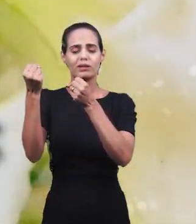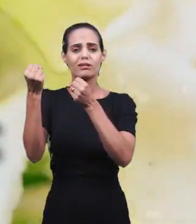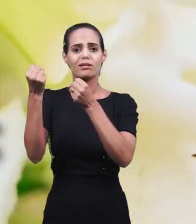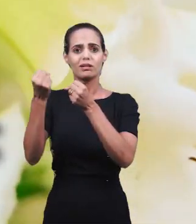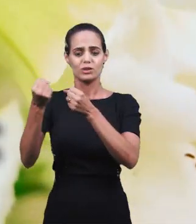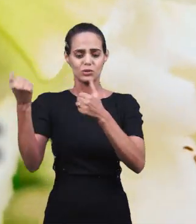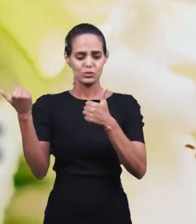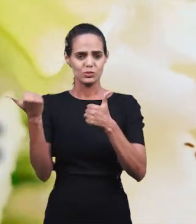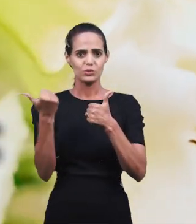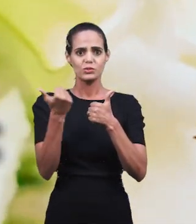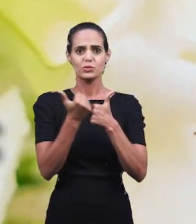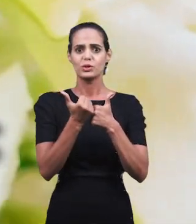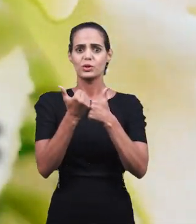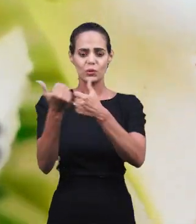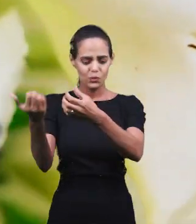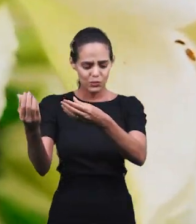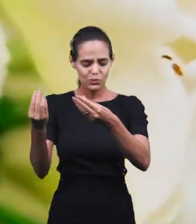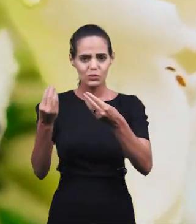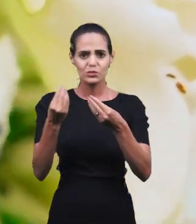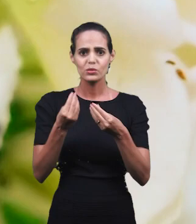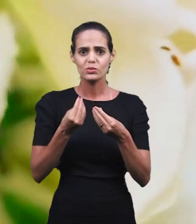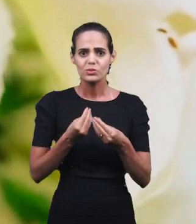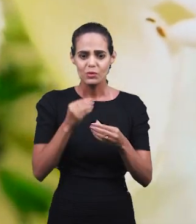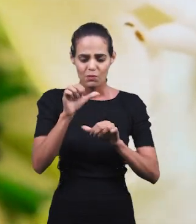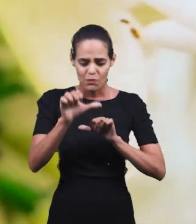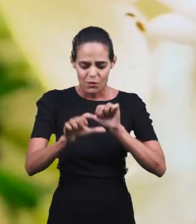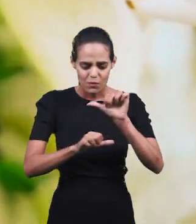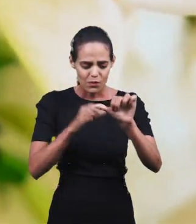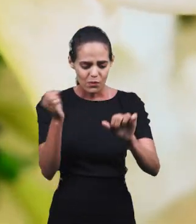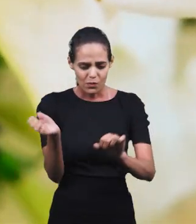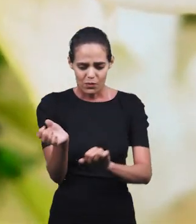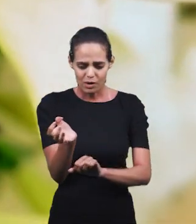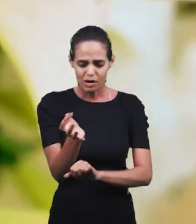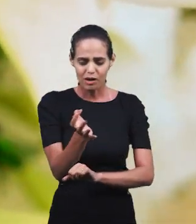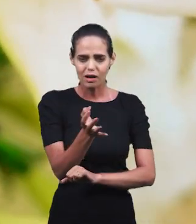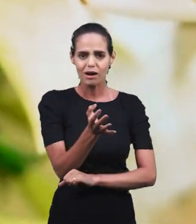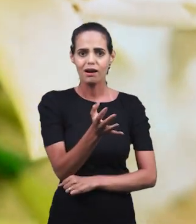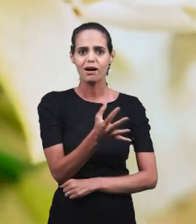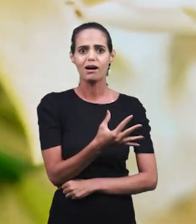vida nova nos ofereceu.